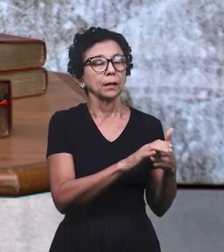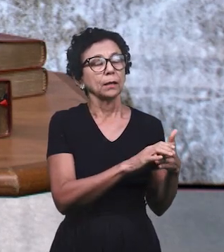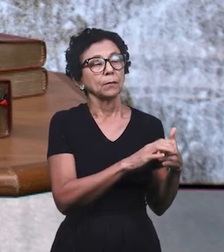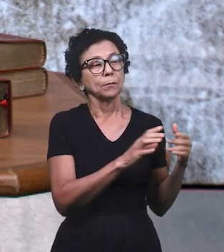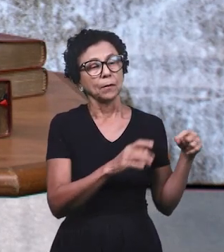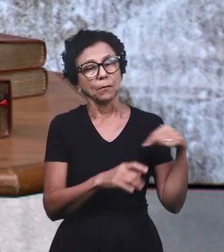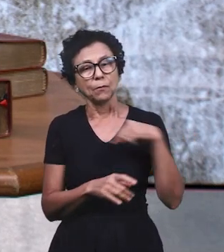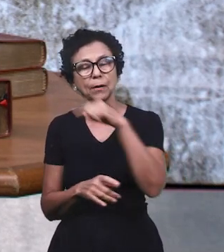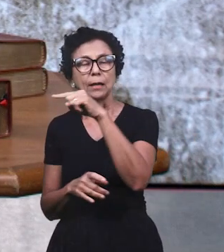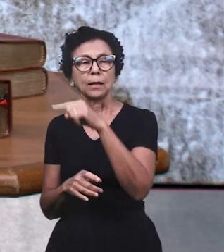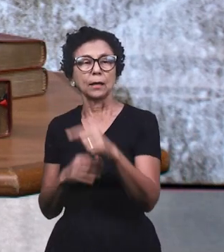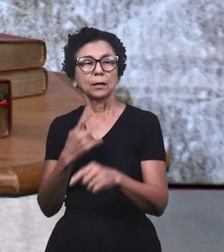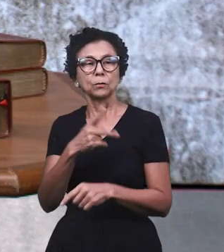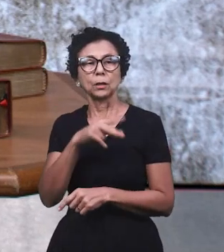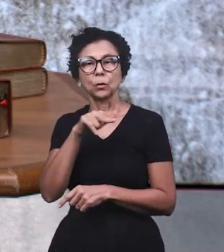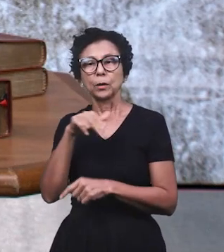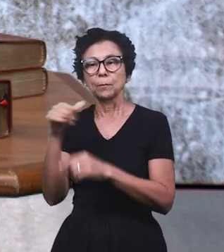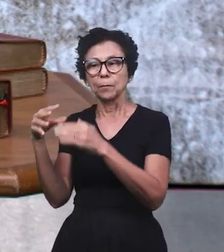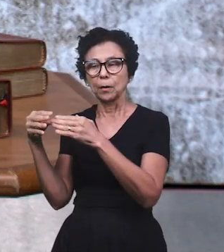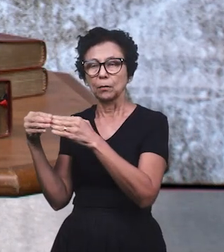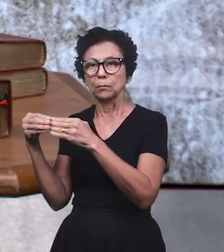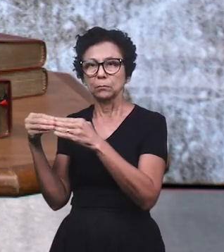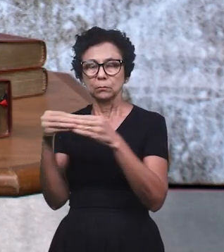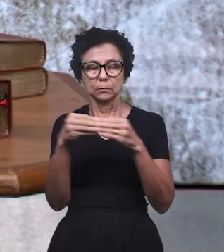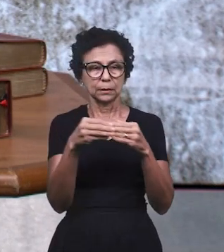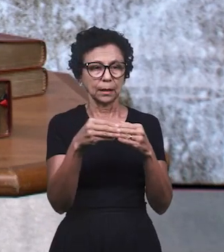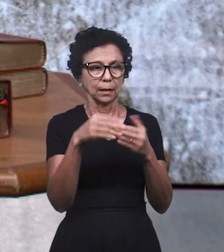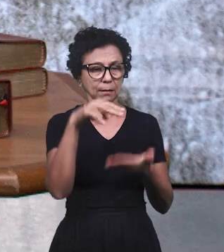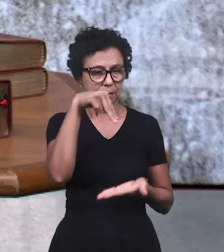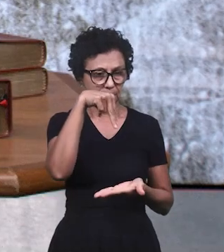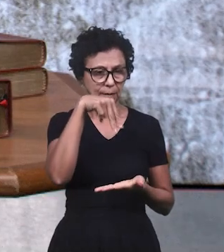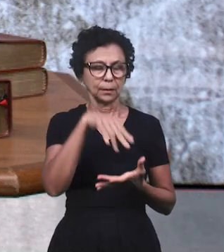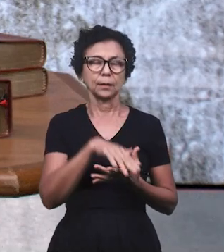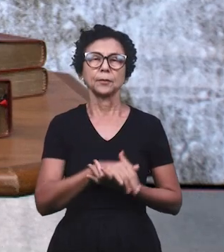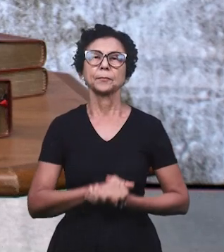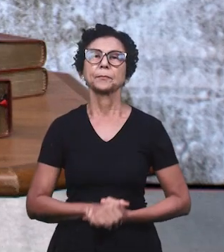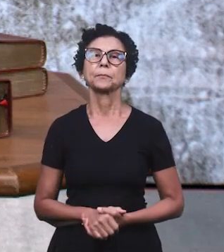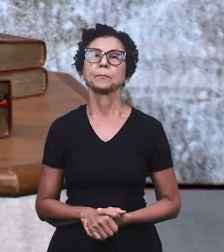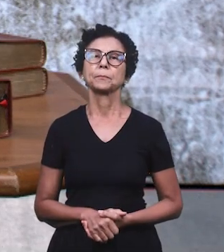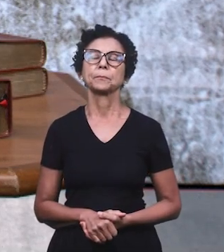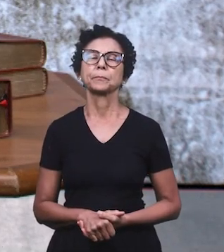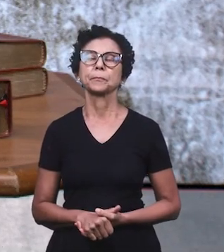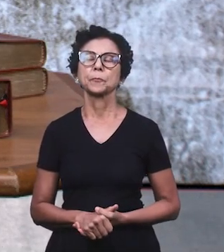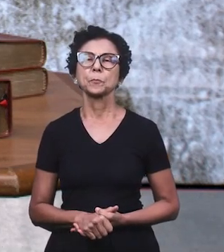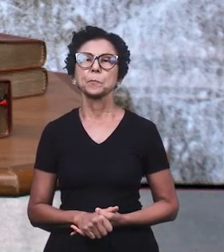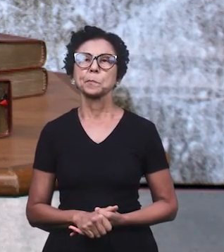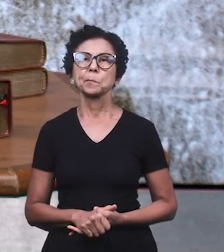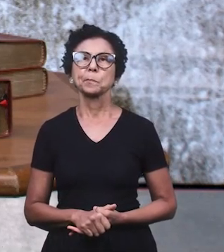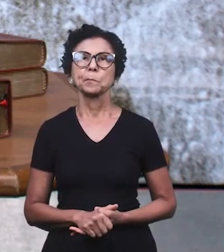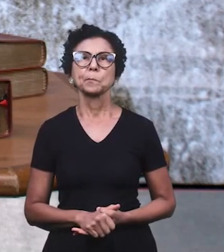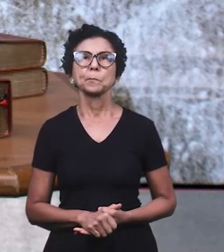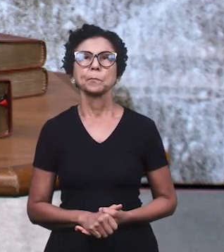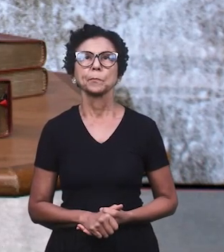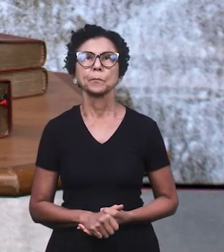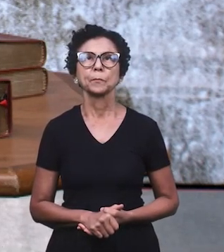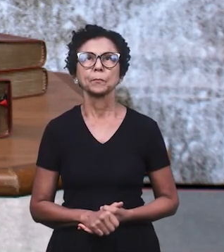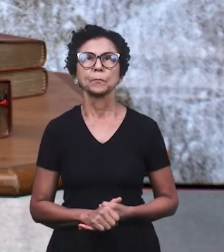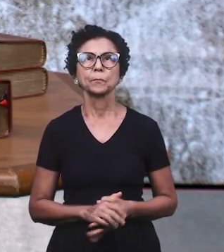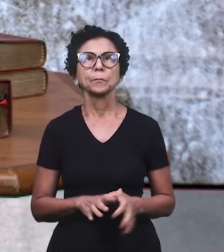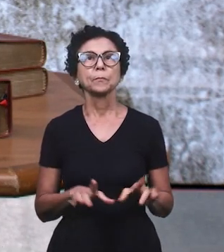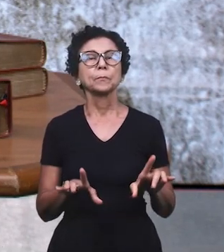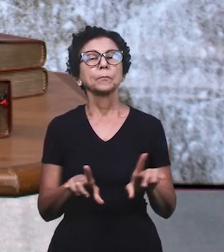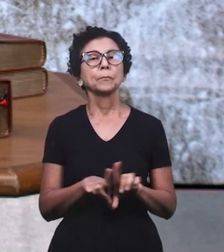palavras, e não morrereis. E eles assim fizeram. Então disseram uns aos